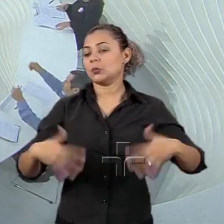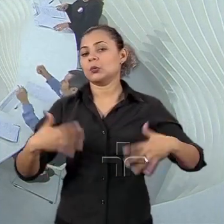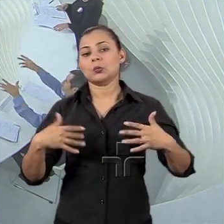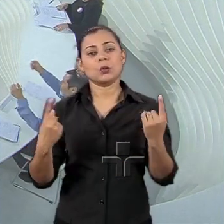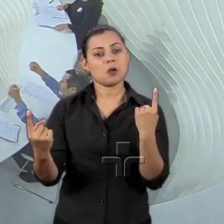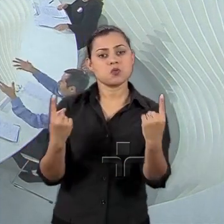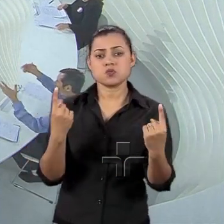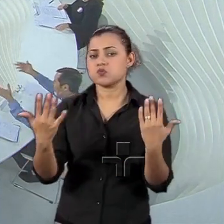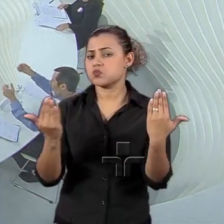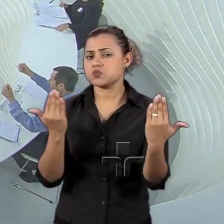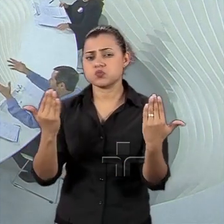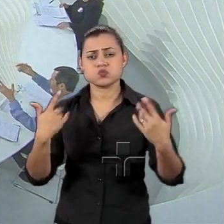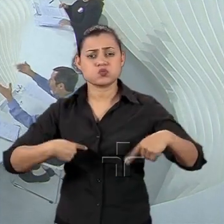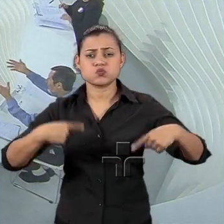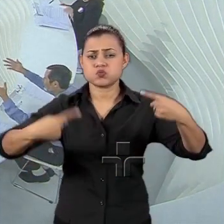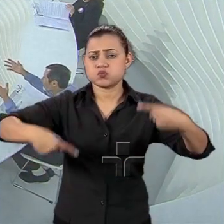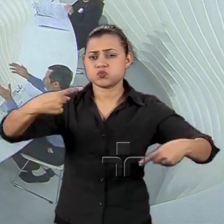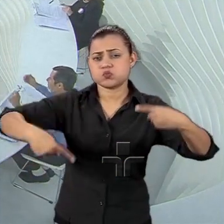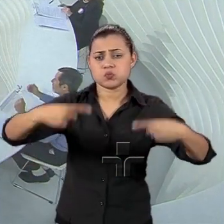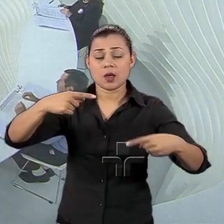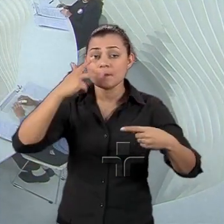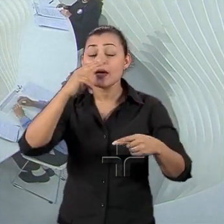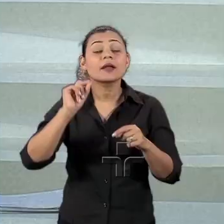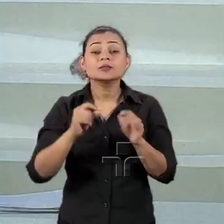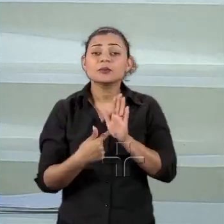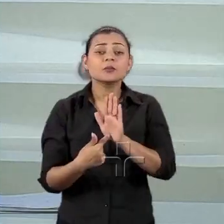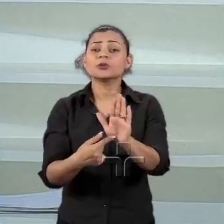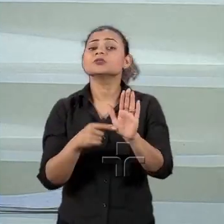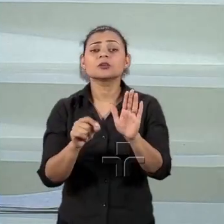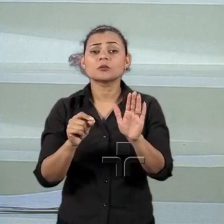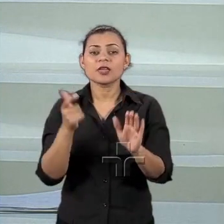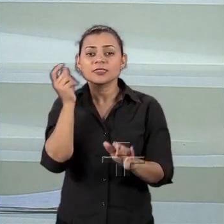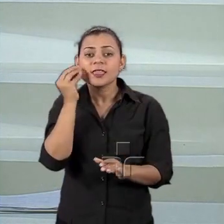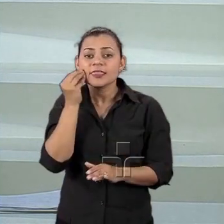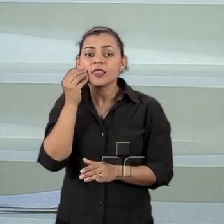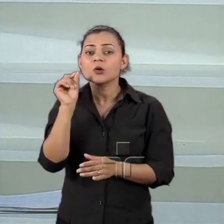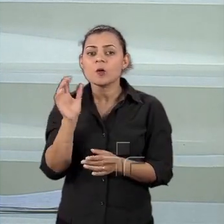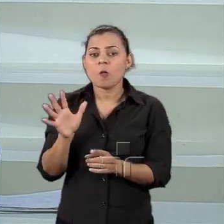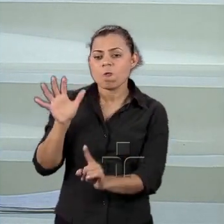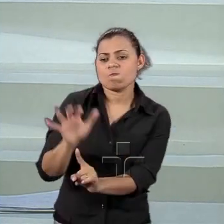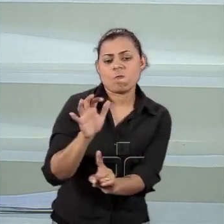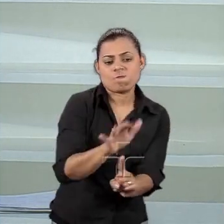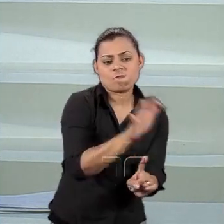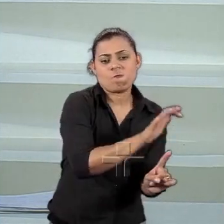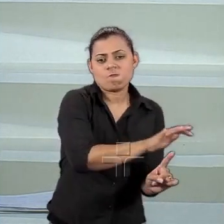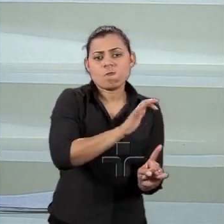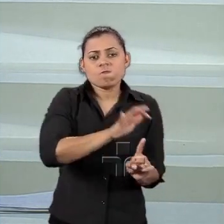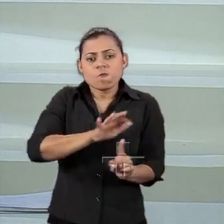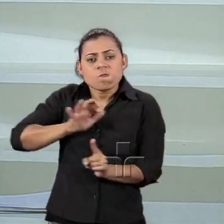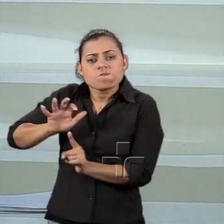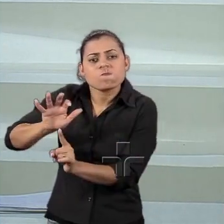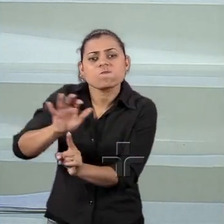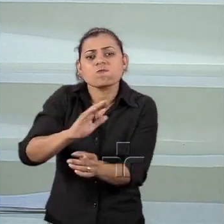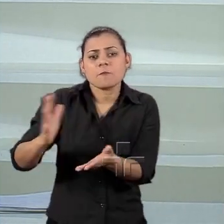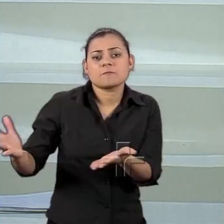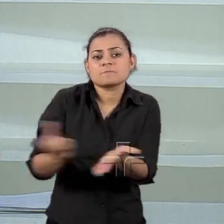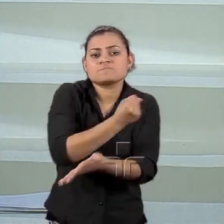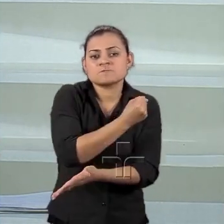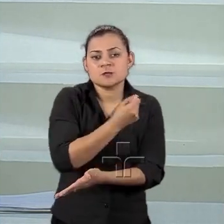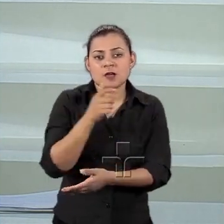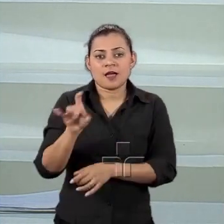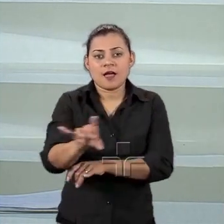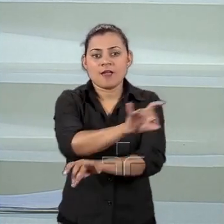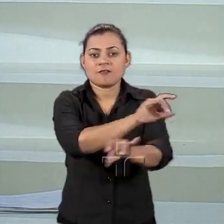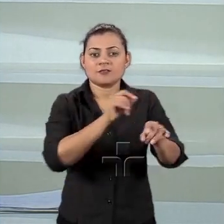e jogando boias, vai poder pegar o eleitorado como se fossem mágicos de circo de lona de periferia